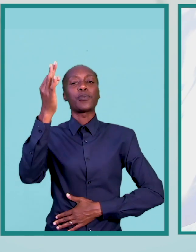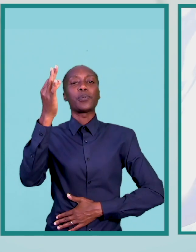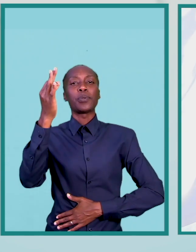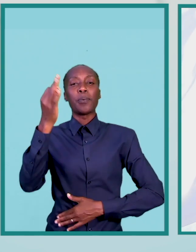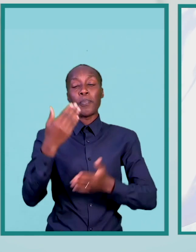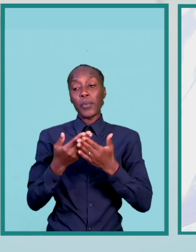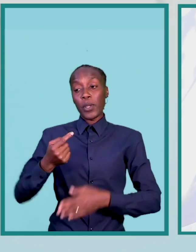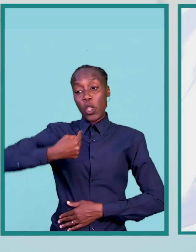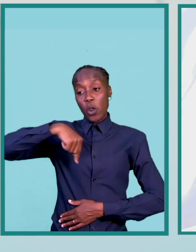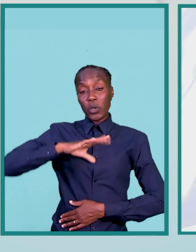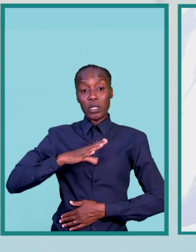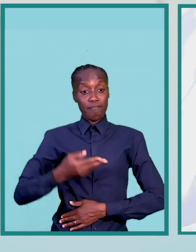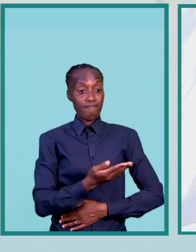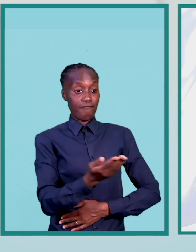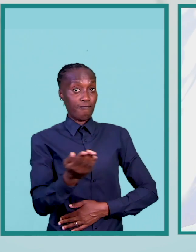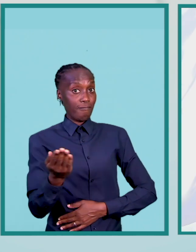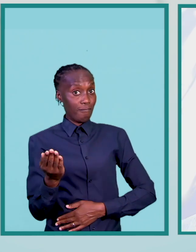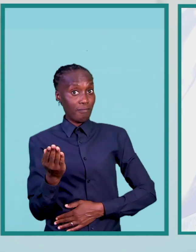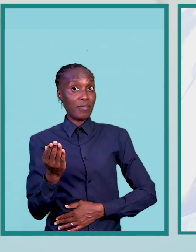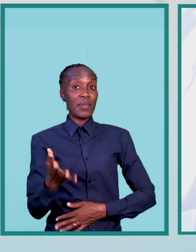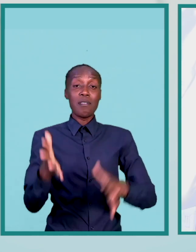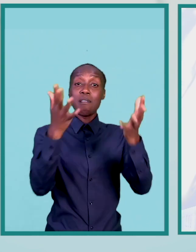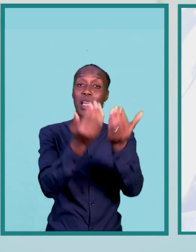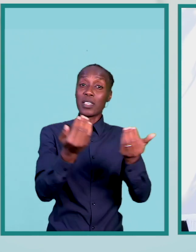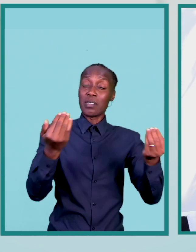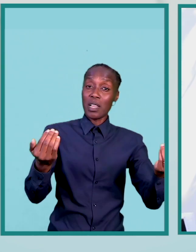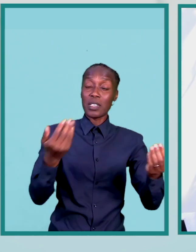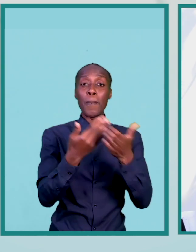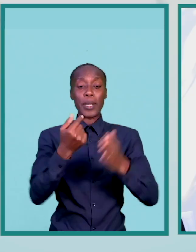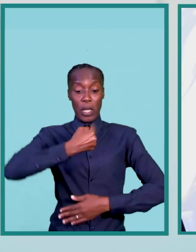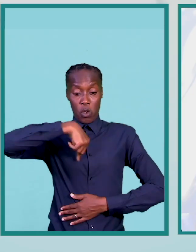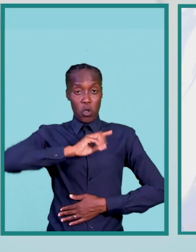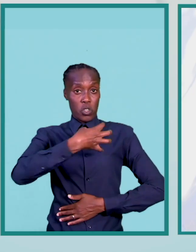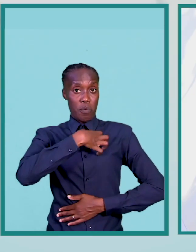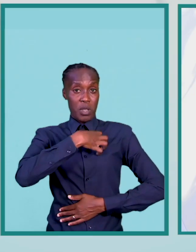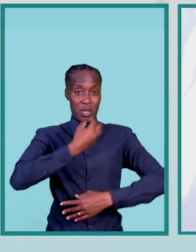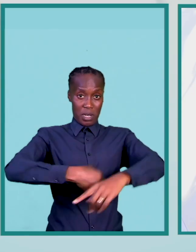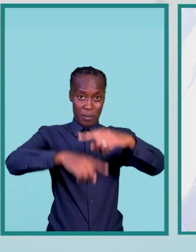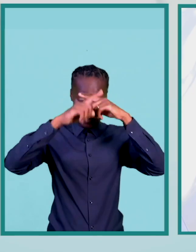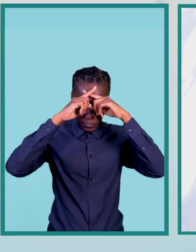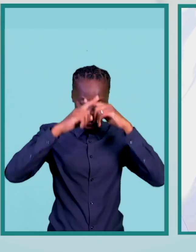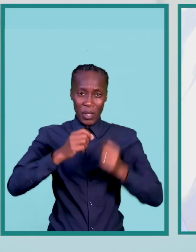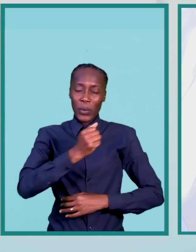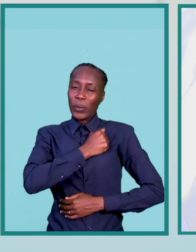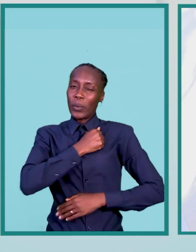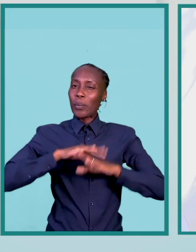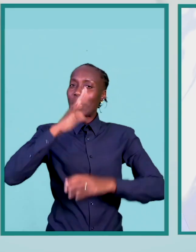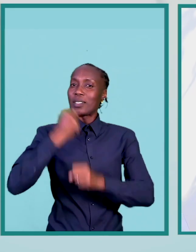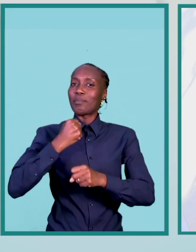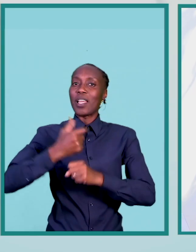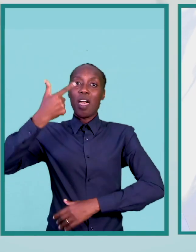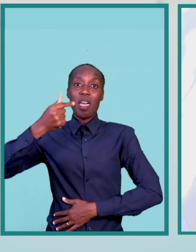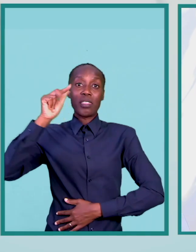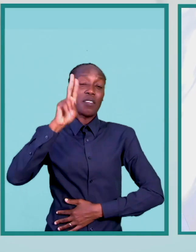E nós temos aqui a nossa plateia, que é algo que nós fazemos muito gosto. O Ministério do Interior faz muito gosto em trabalhar com a TV